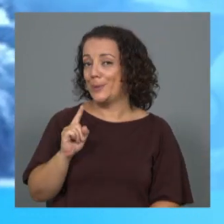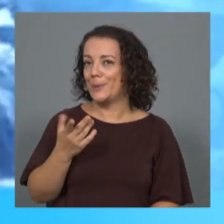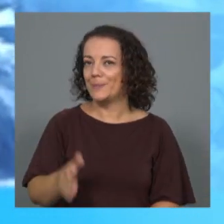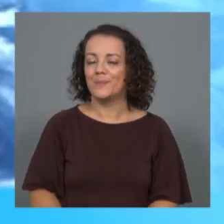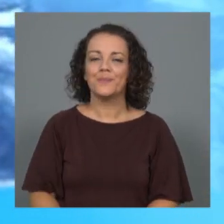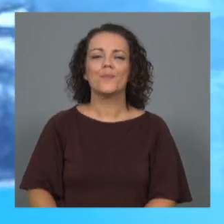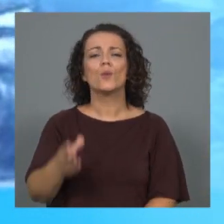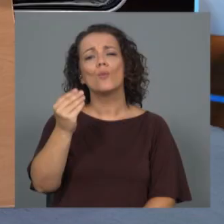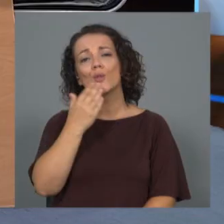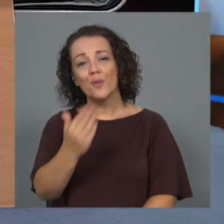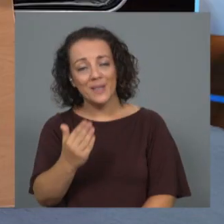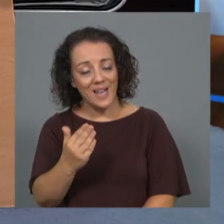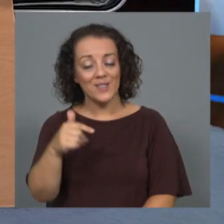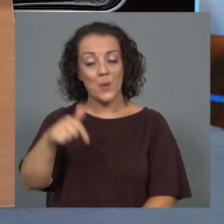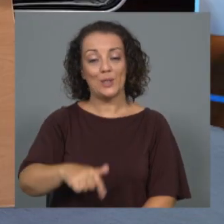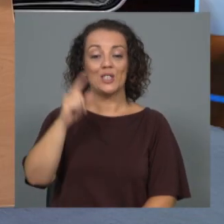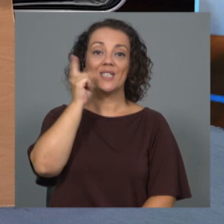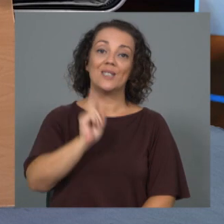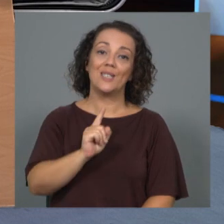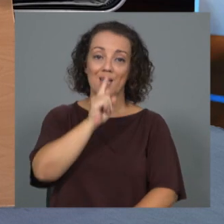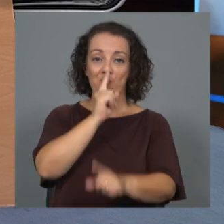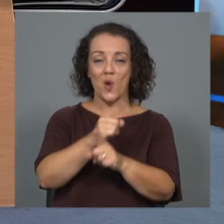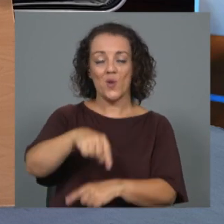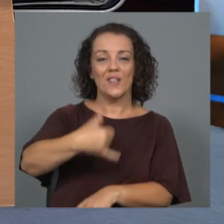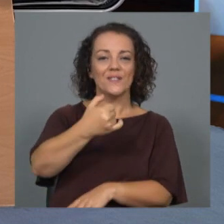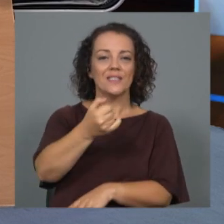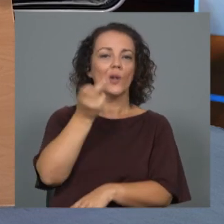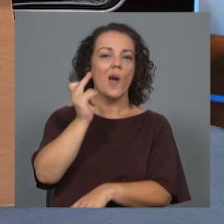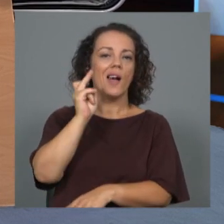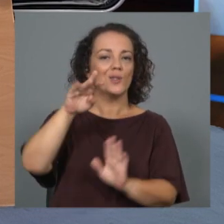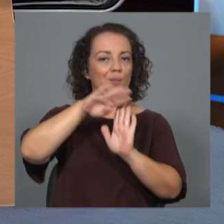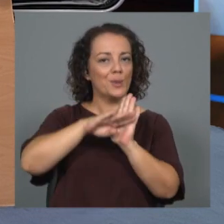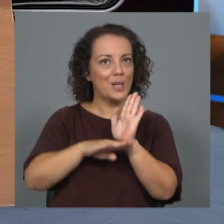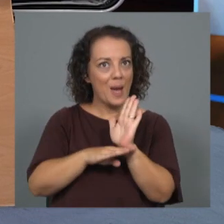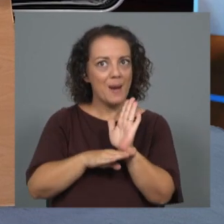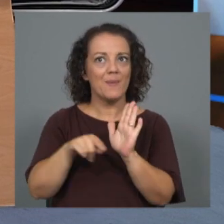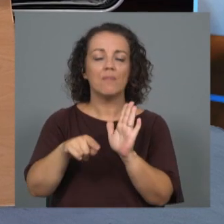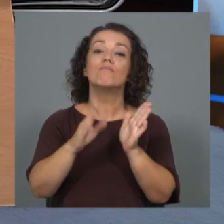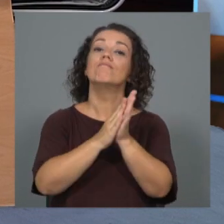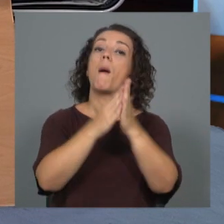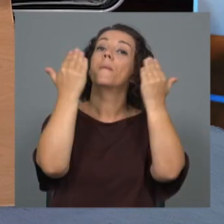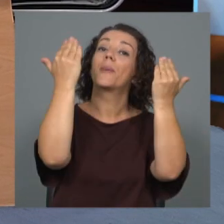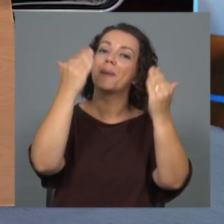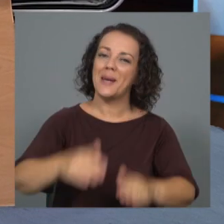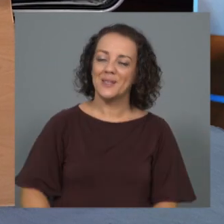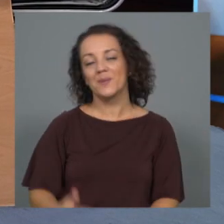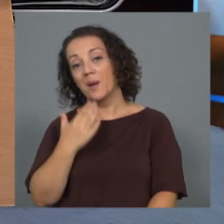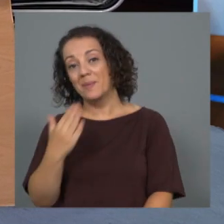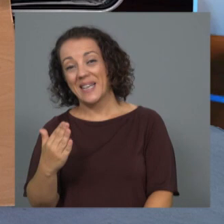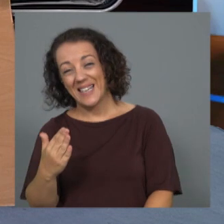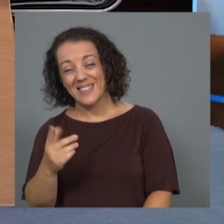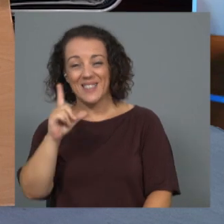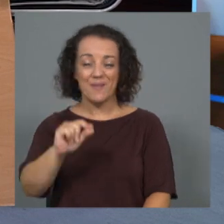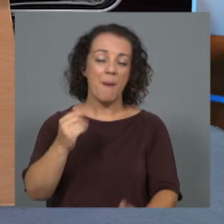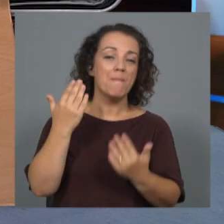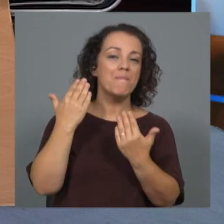Nunes, muito obrigado. Num dia em que assinalamos também estes 25 anos de programa, por esta partilha. Parabéns. Obrigado. Parabéns